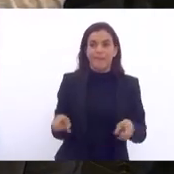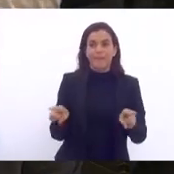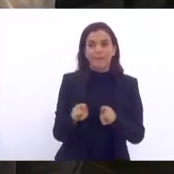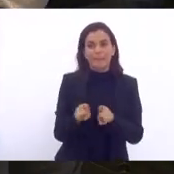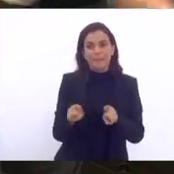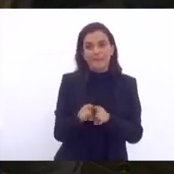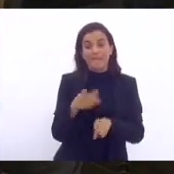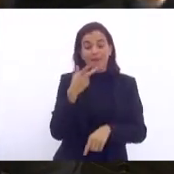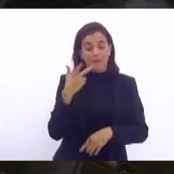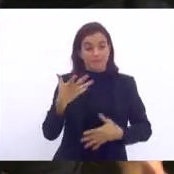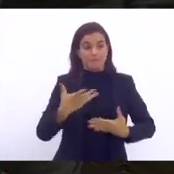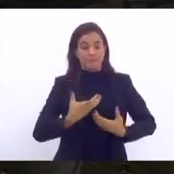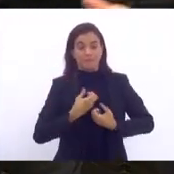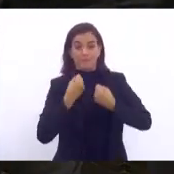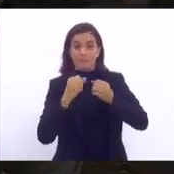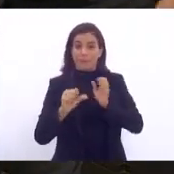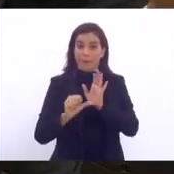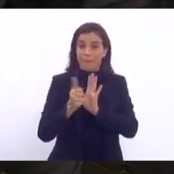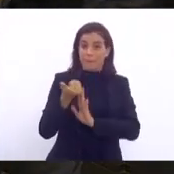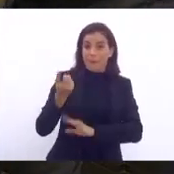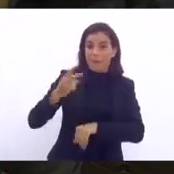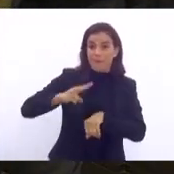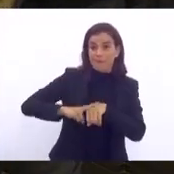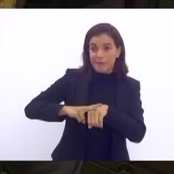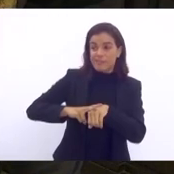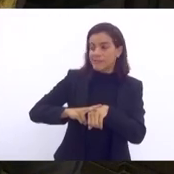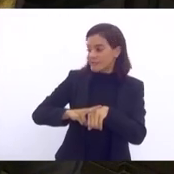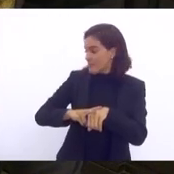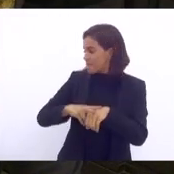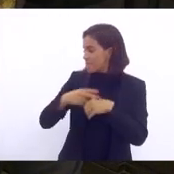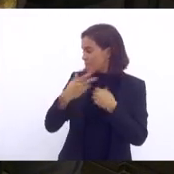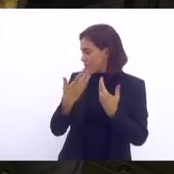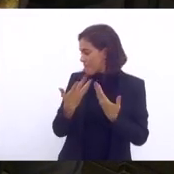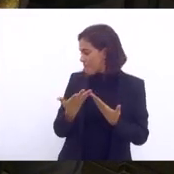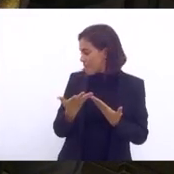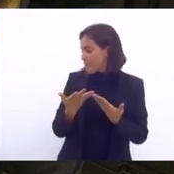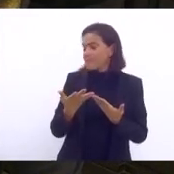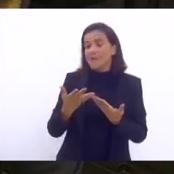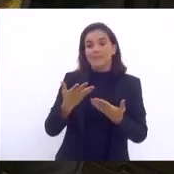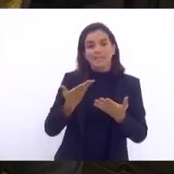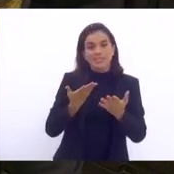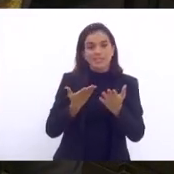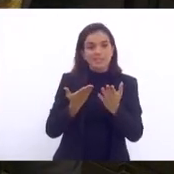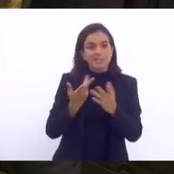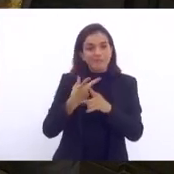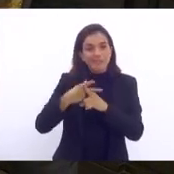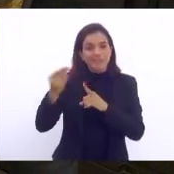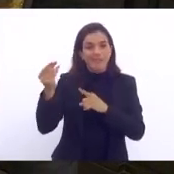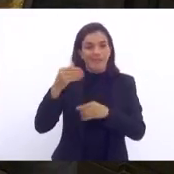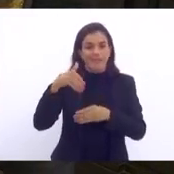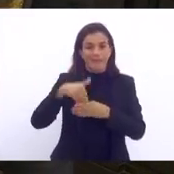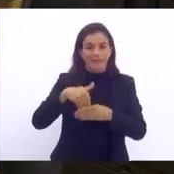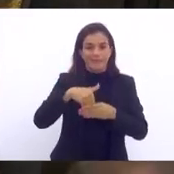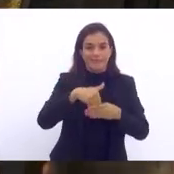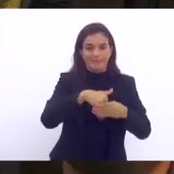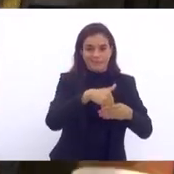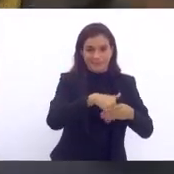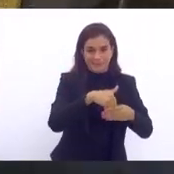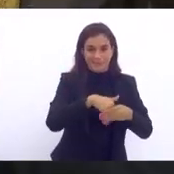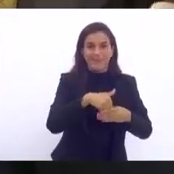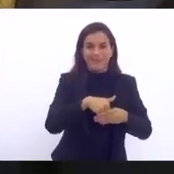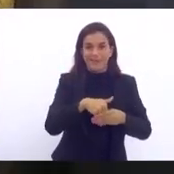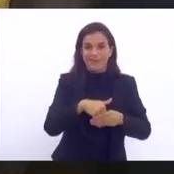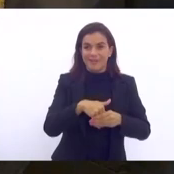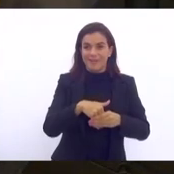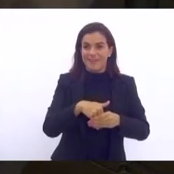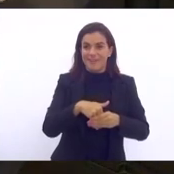mandato... É assim que nós ganhamos as eleições, eu tive a oportunidade de conversar com o Rodrigo Amorim, e